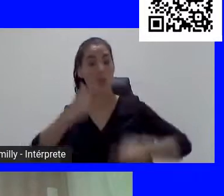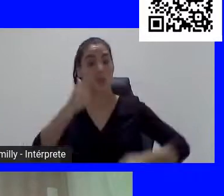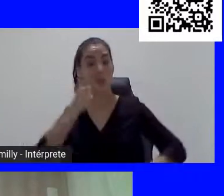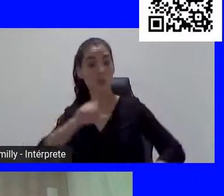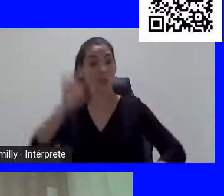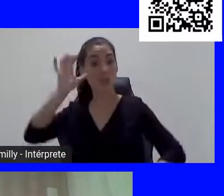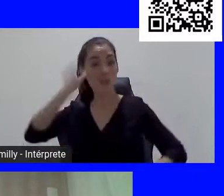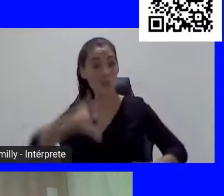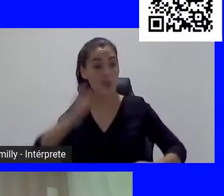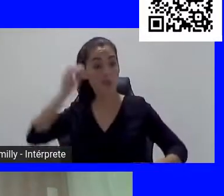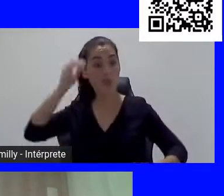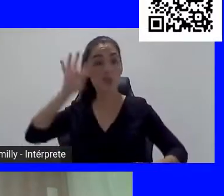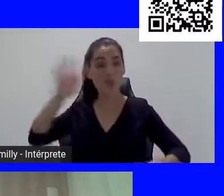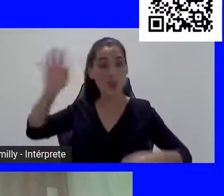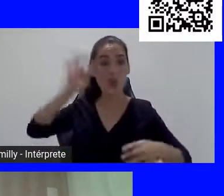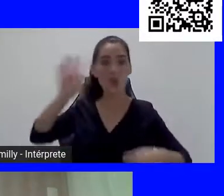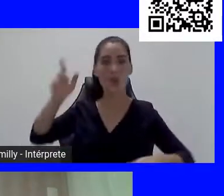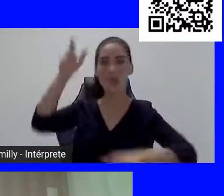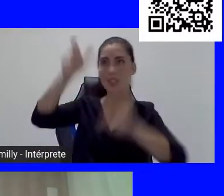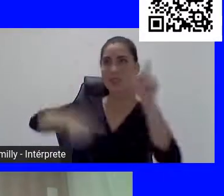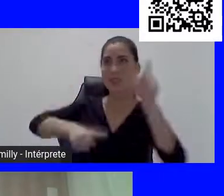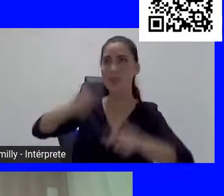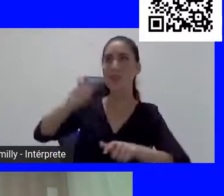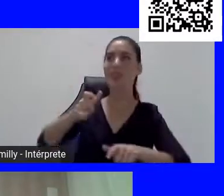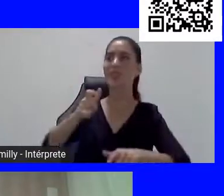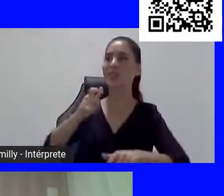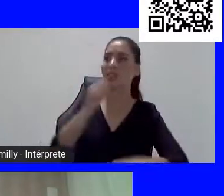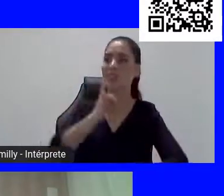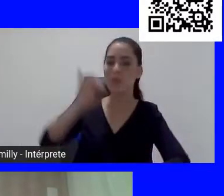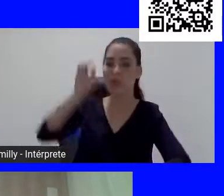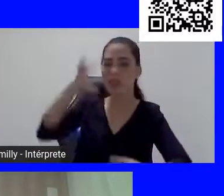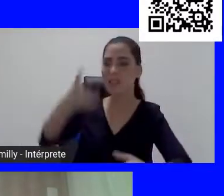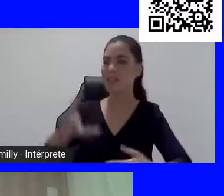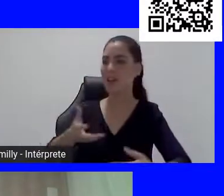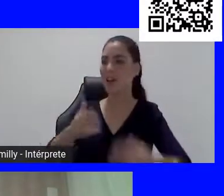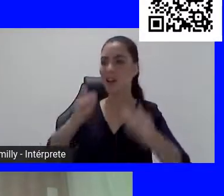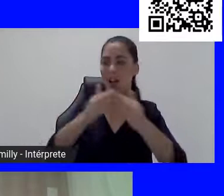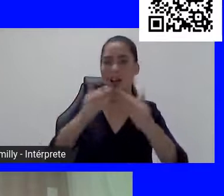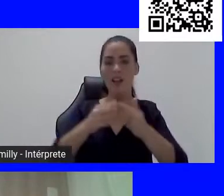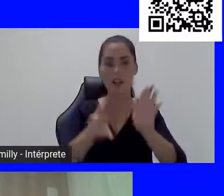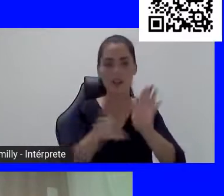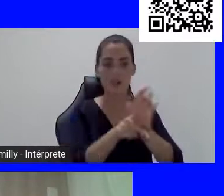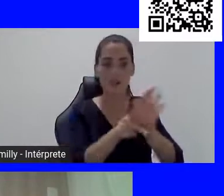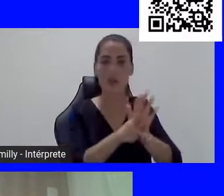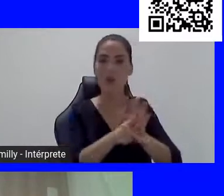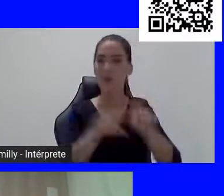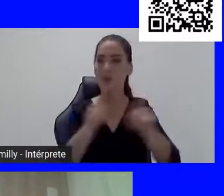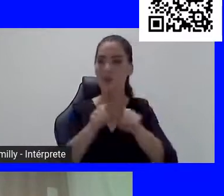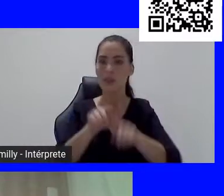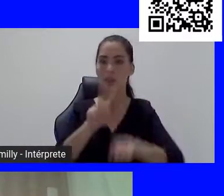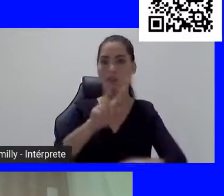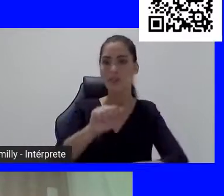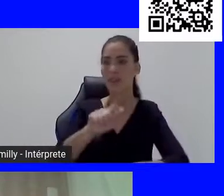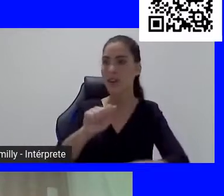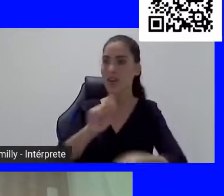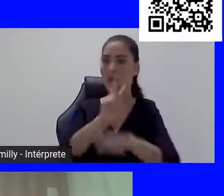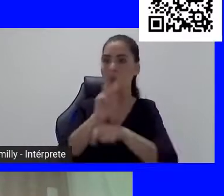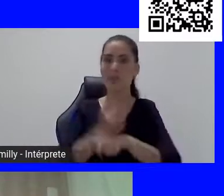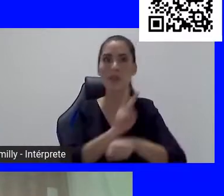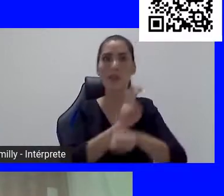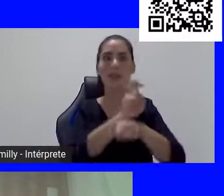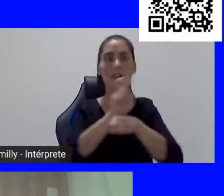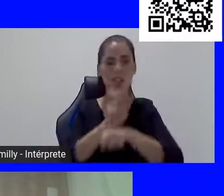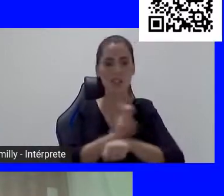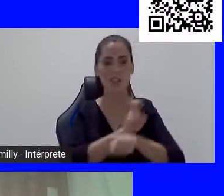disso. Quem realiza o sonho da casa própria, da vaga na creche, de uma cirurgia eletiva, do emprego, que garante